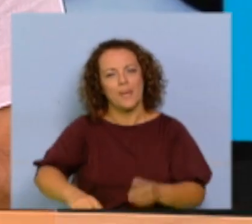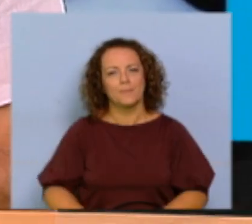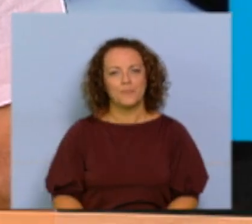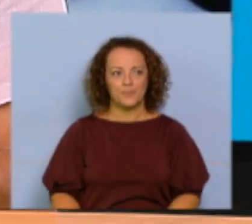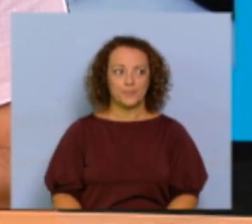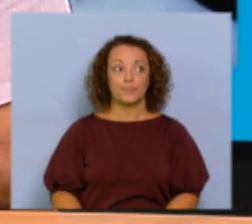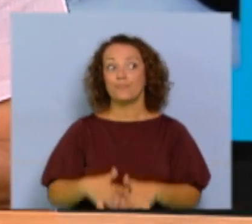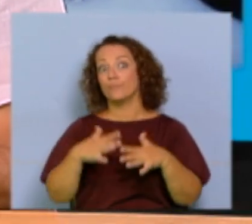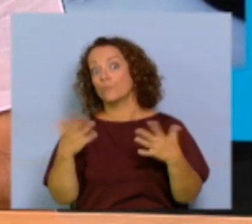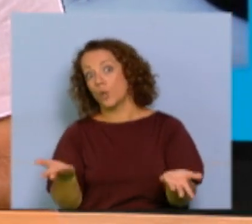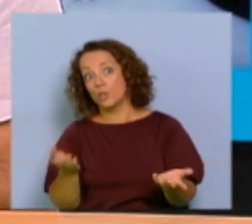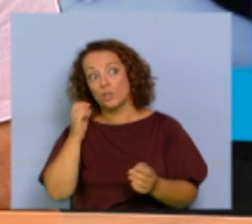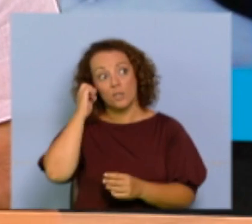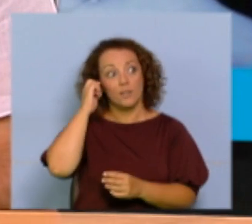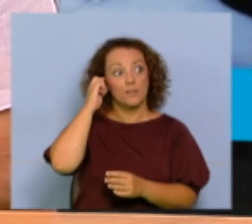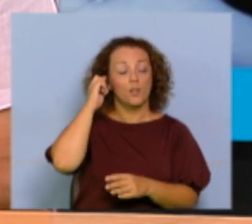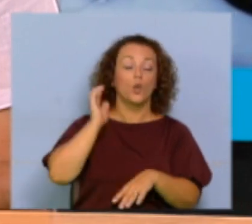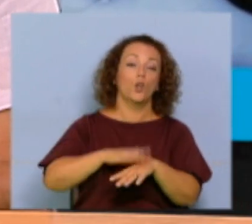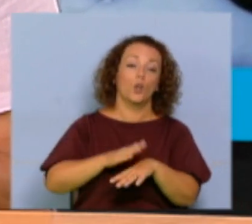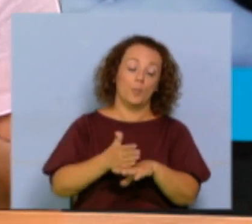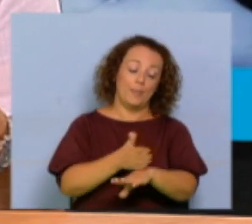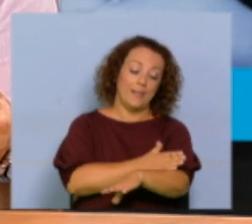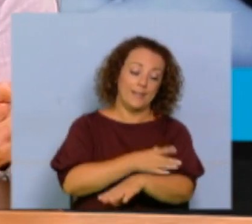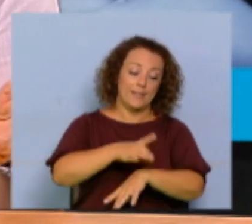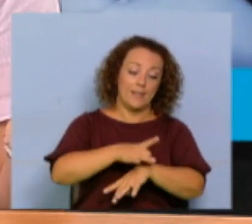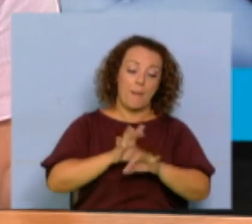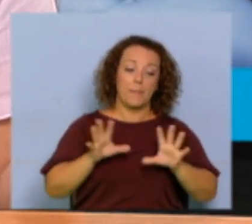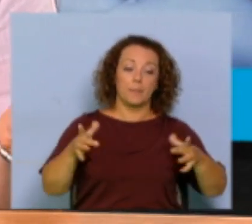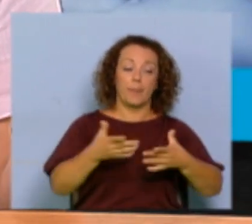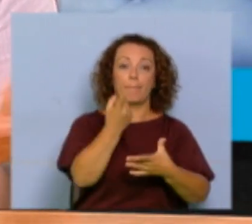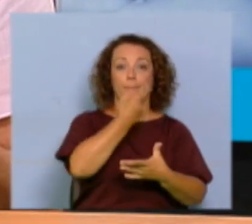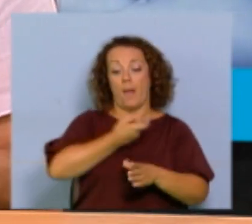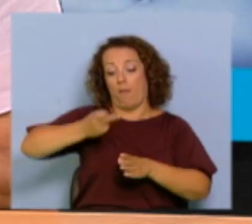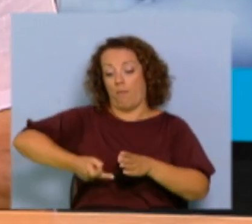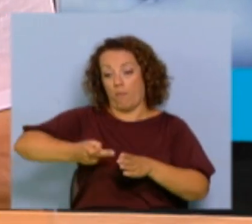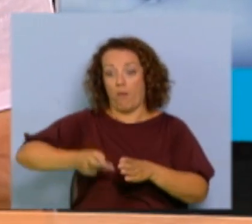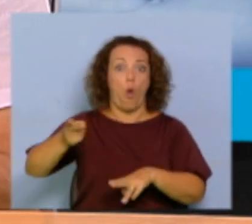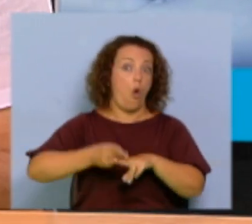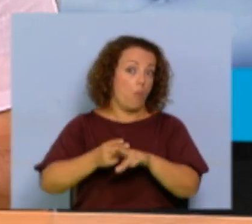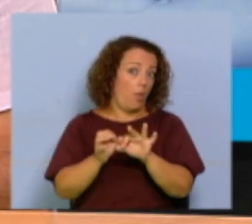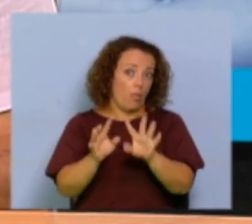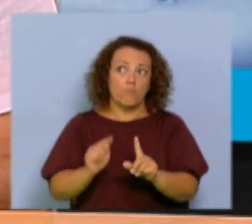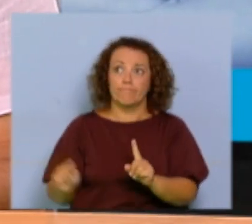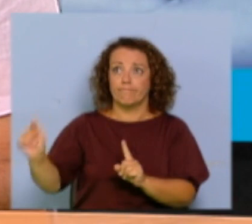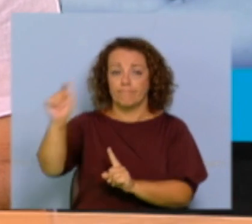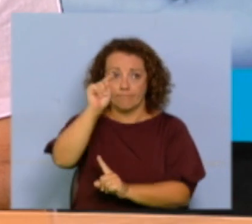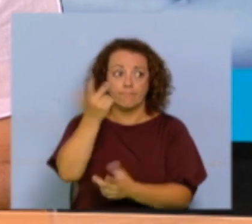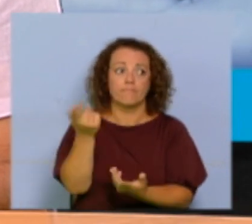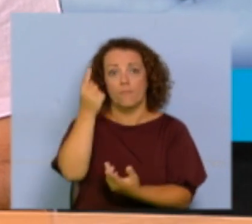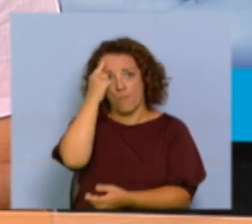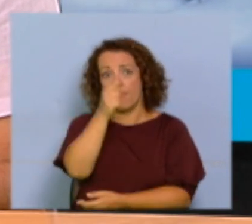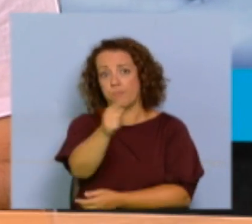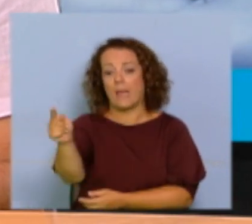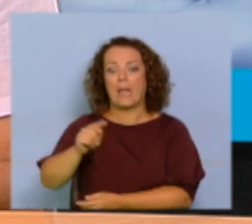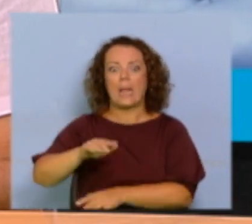isso nasceu da pandemia, não é? A pandemia fechou-nos em casa, também em Roma, como em todo lado, e como toda a gente sabe, a